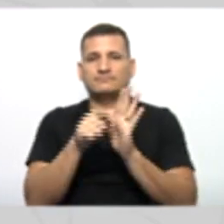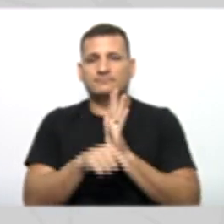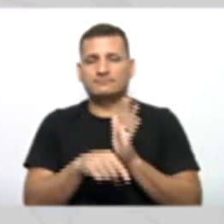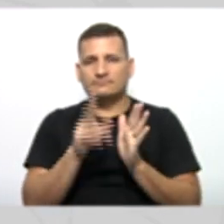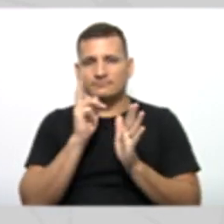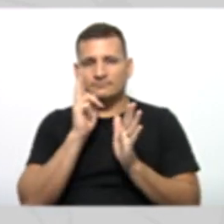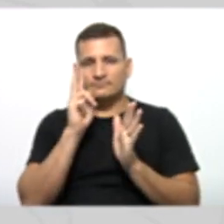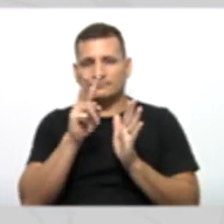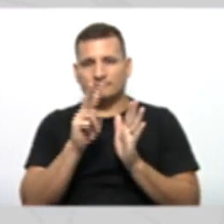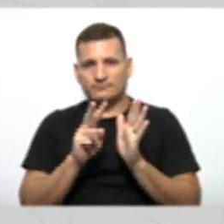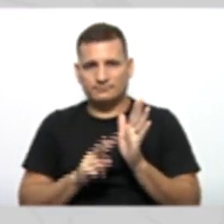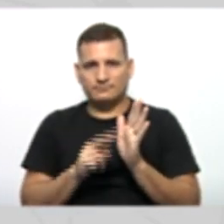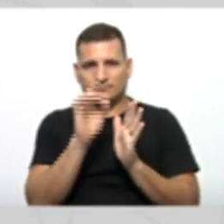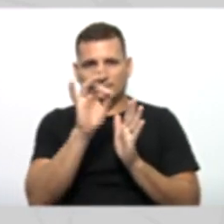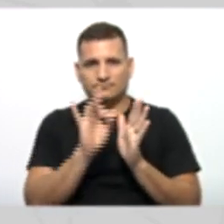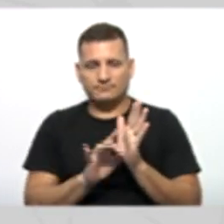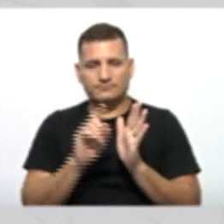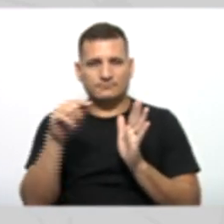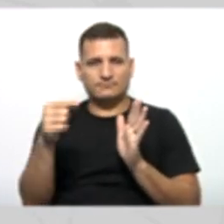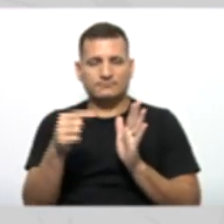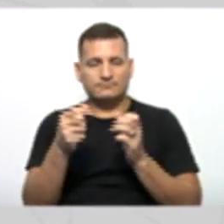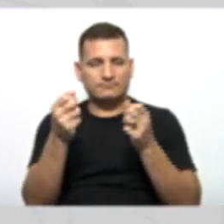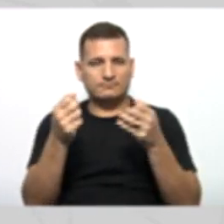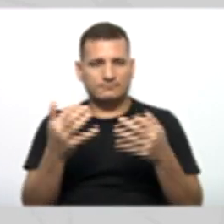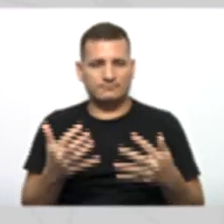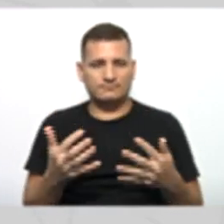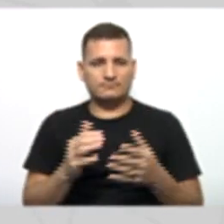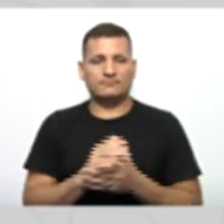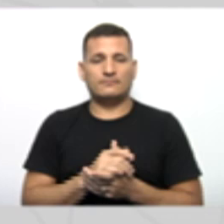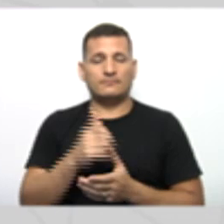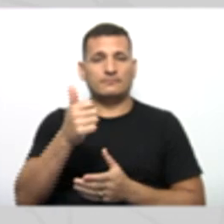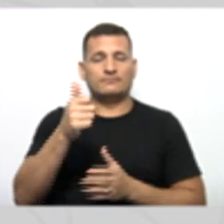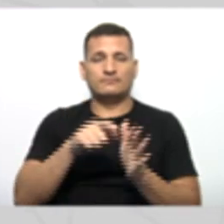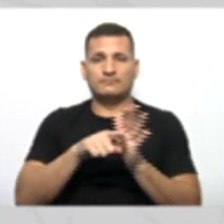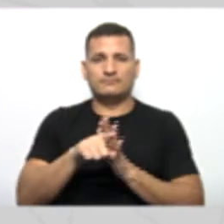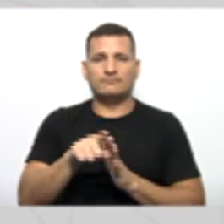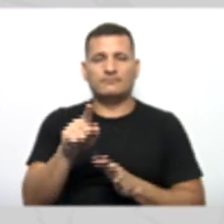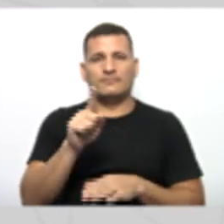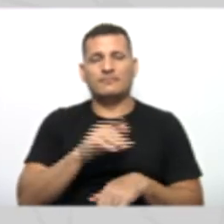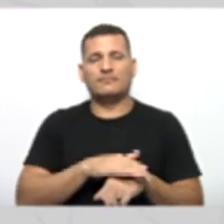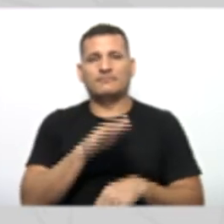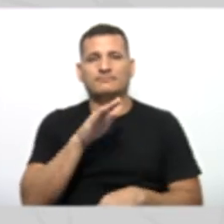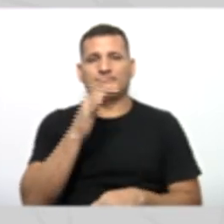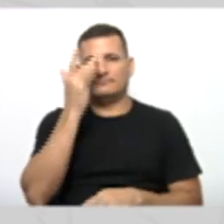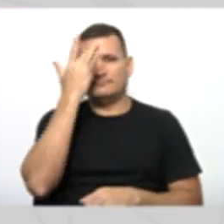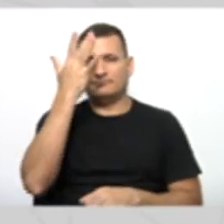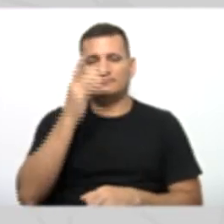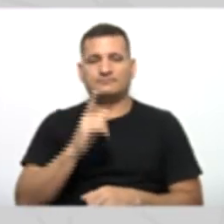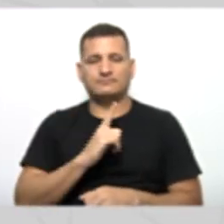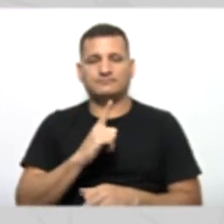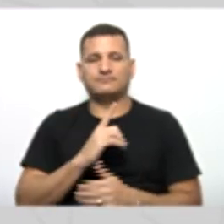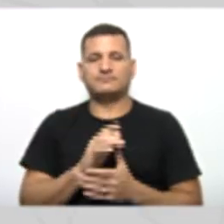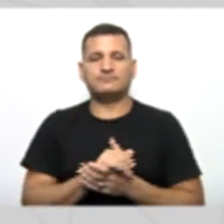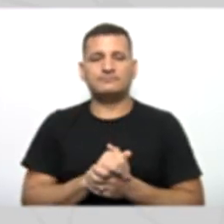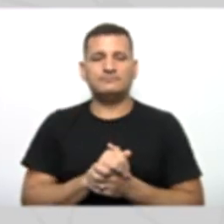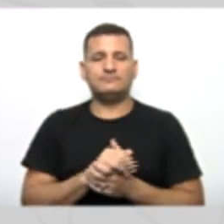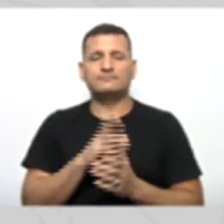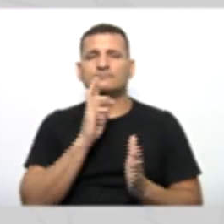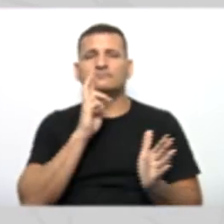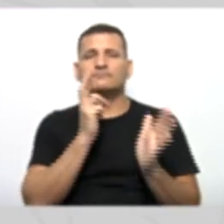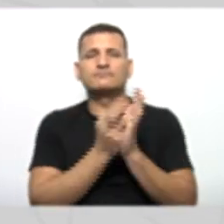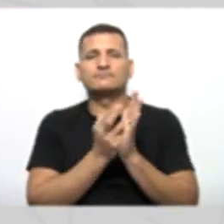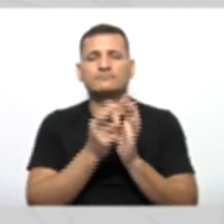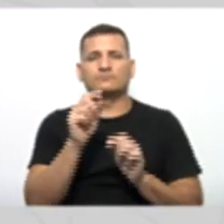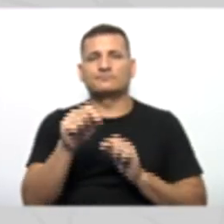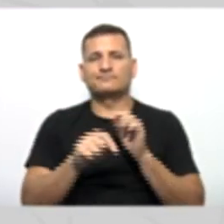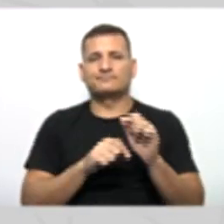com vocês. Então assim, a primeira questão foi a mais fácil de todas, né? Informe o que são